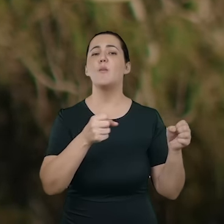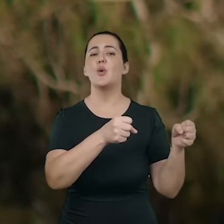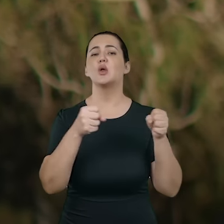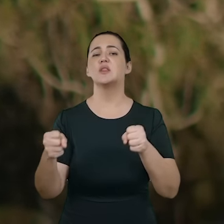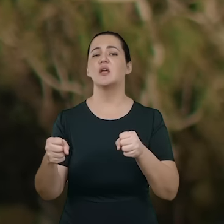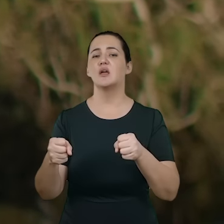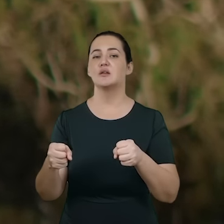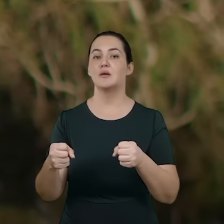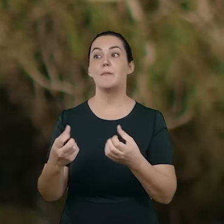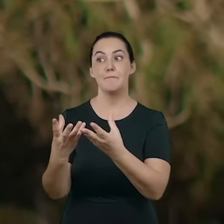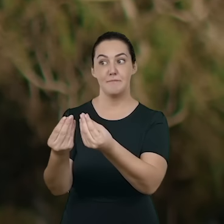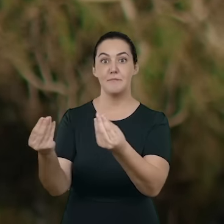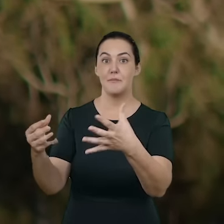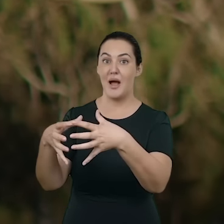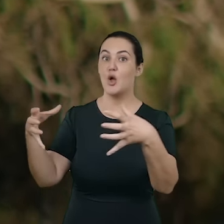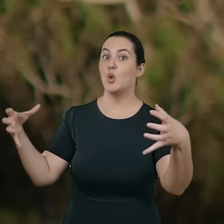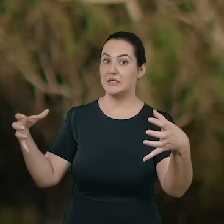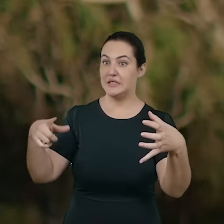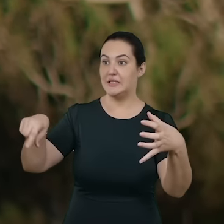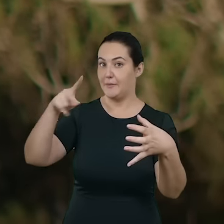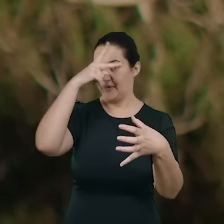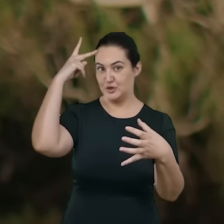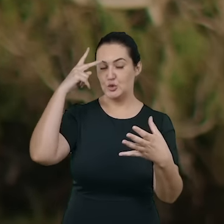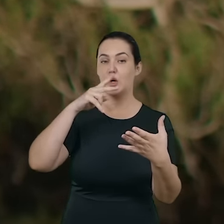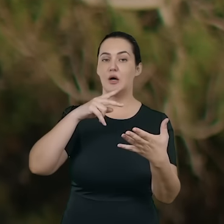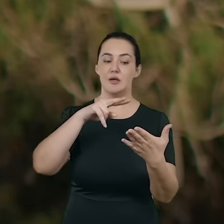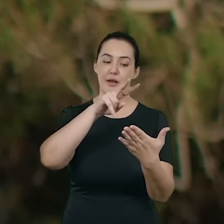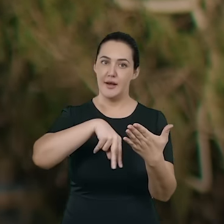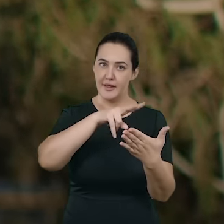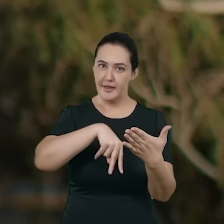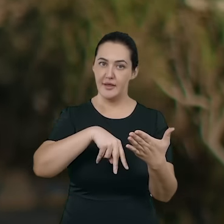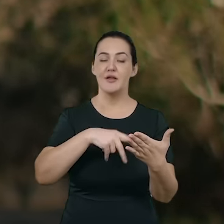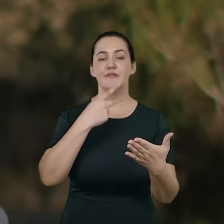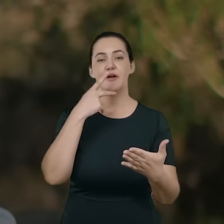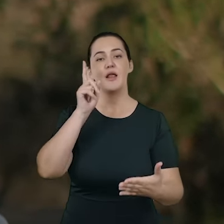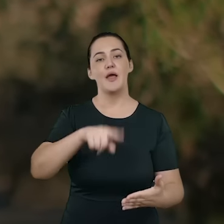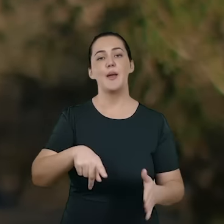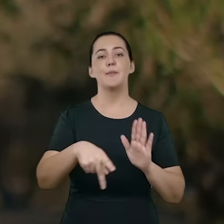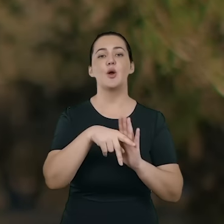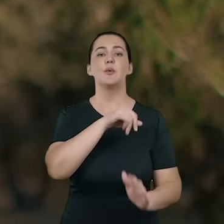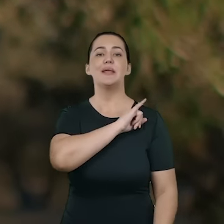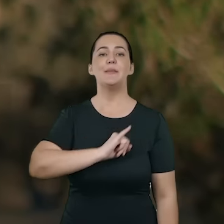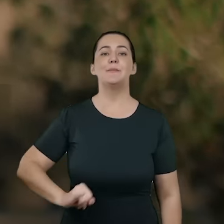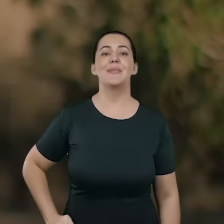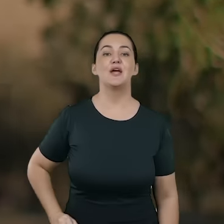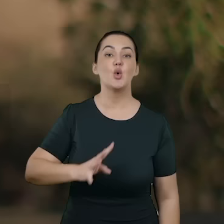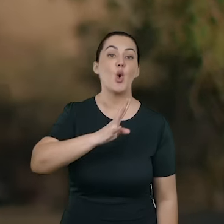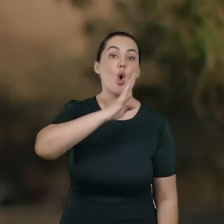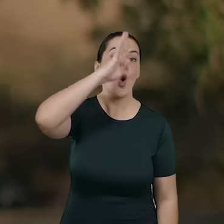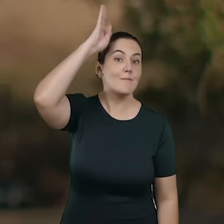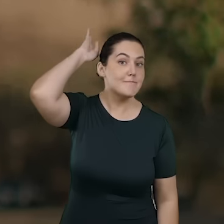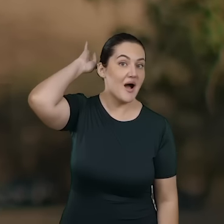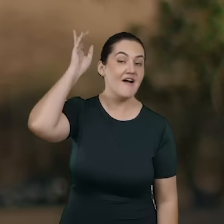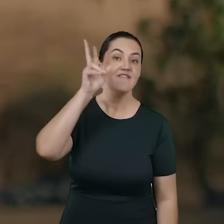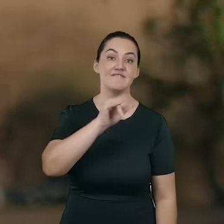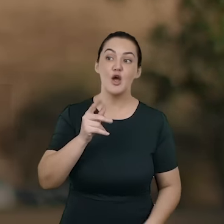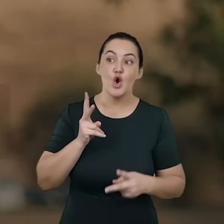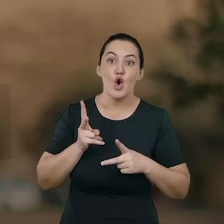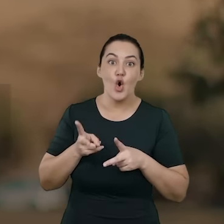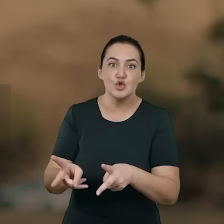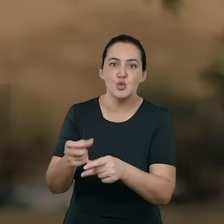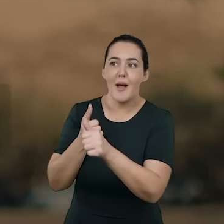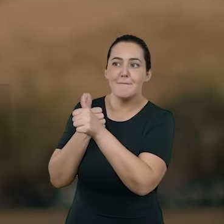maior parte dos comentaristas acredita que aqui João está retratando o Império Romano, que vai dar continuidade à